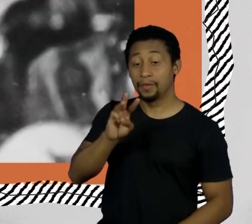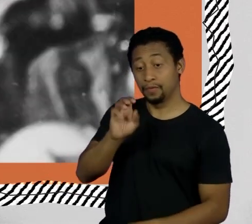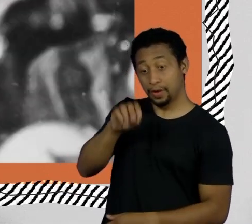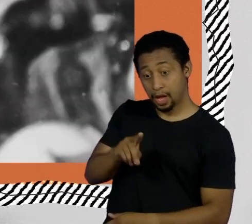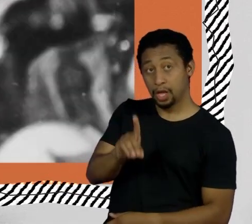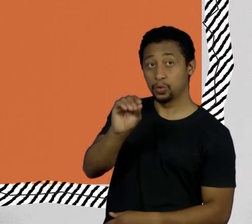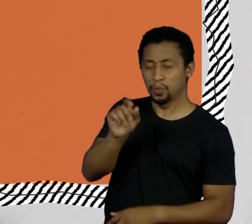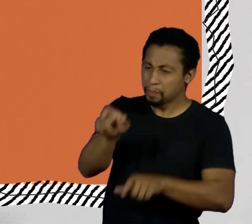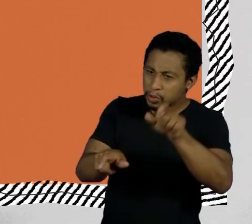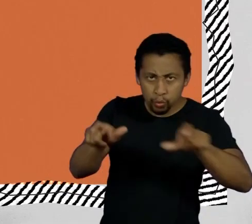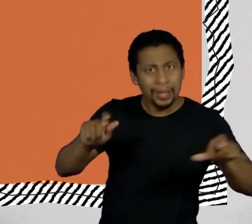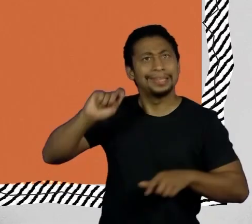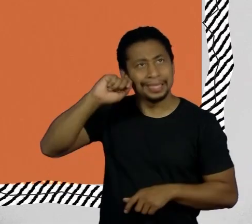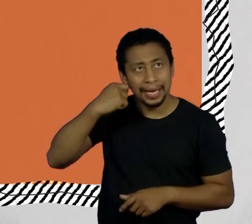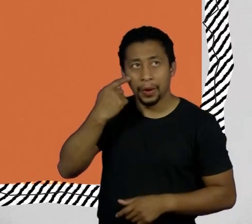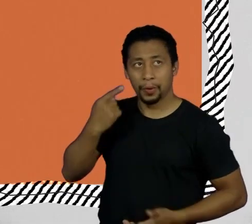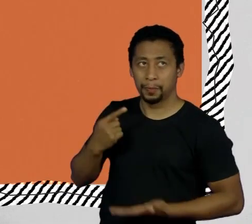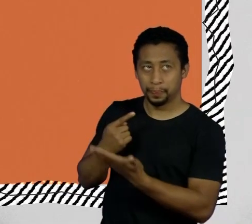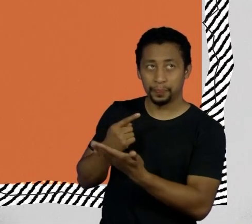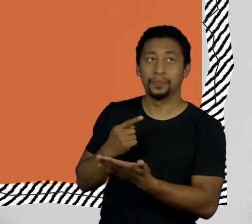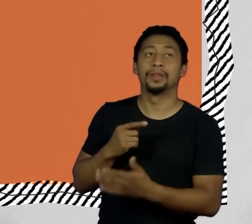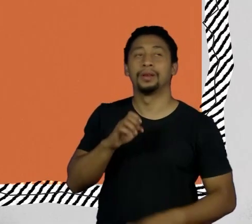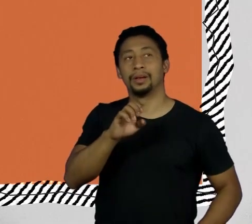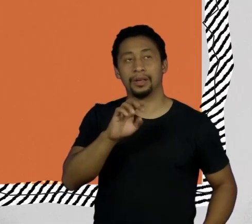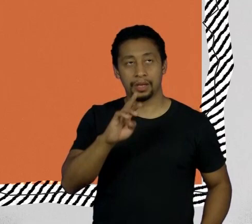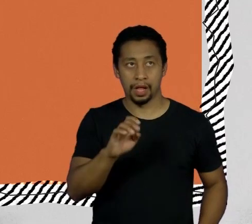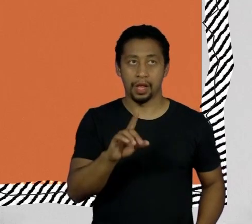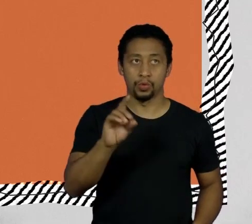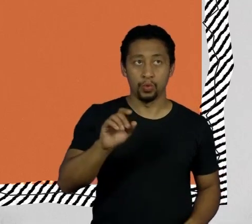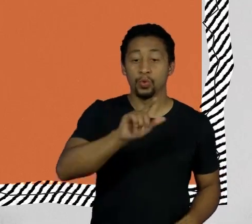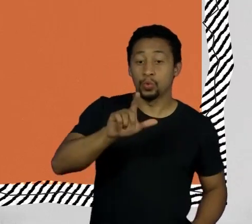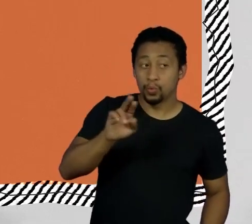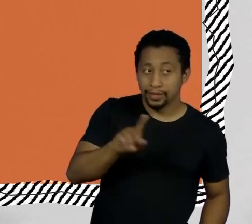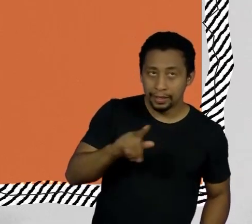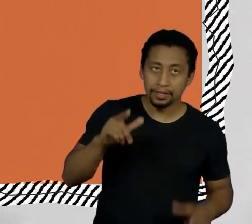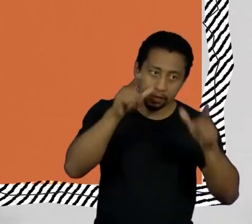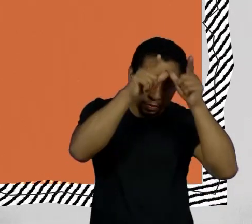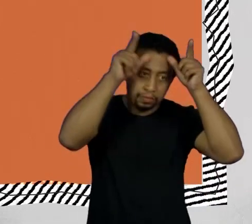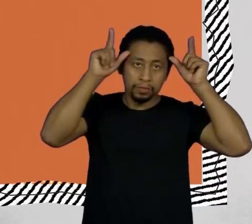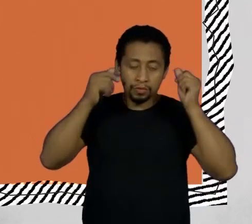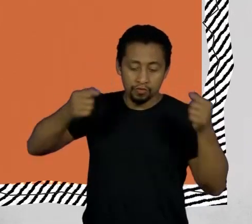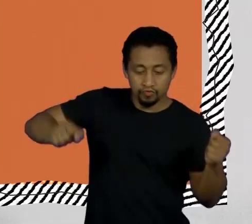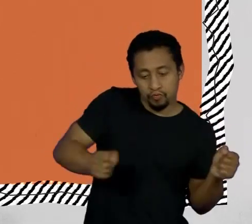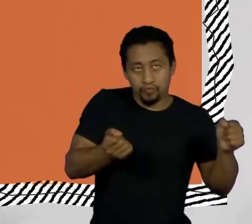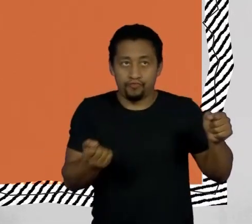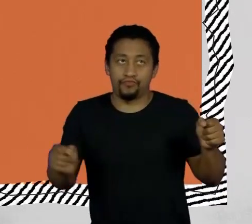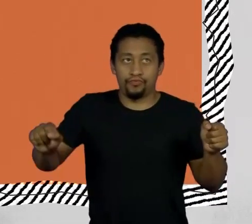herlon Chaves Luiz Gonzaga banda de pífund de Caruaru